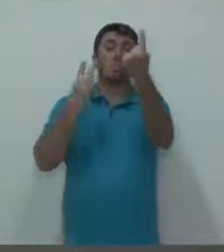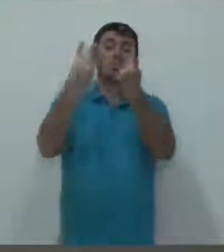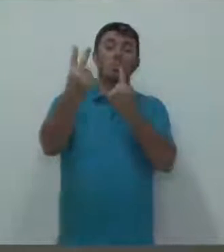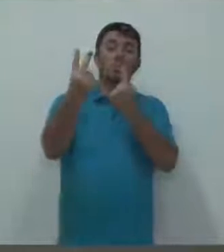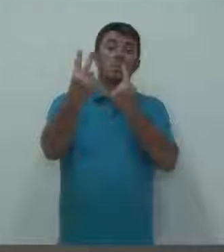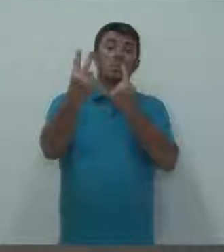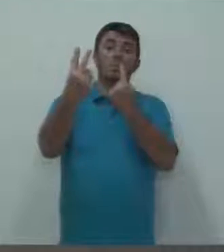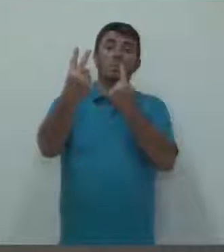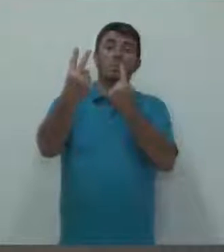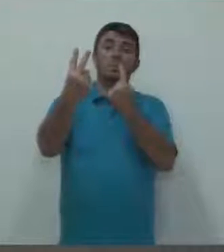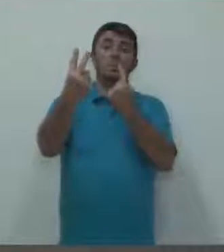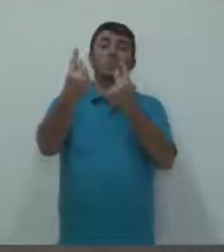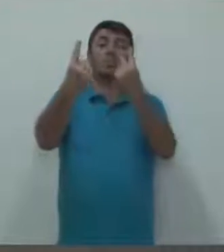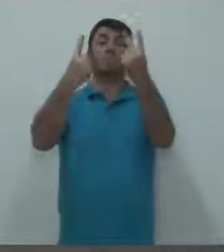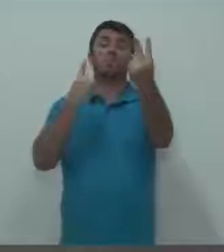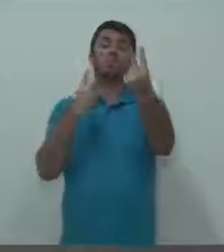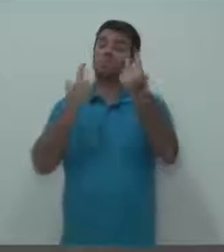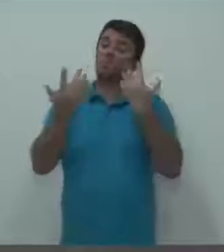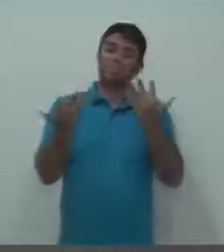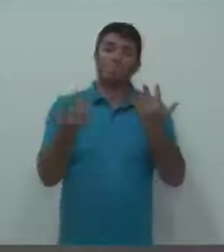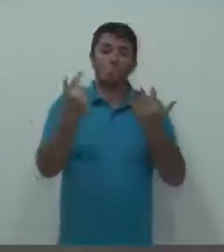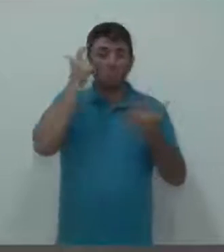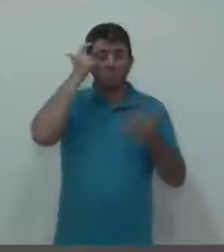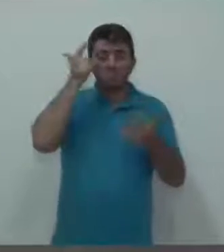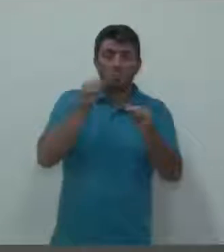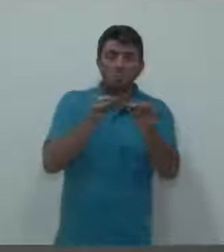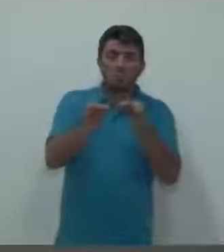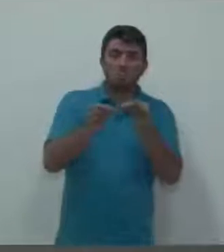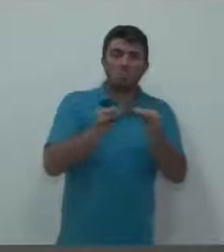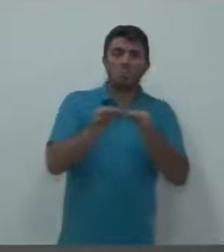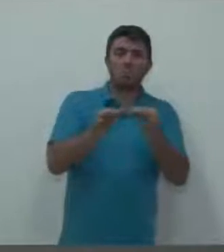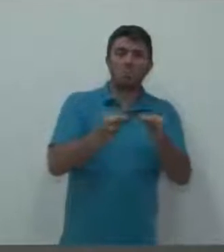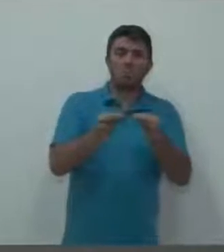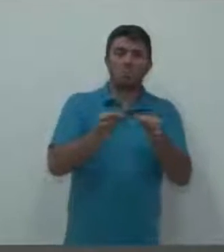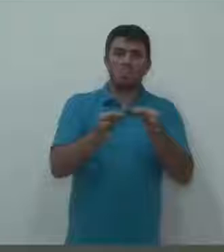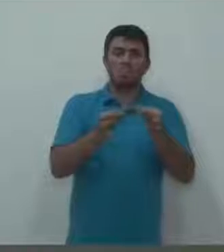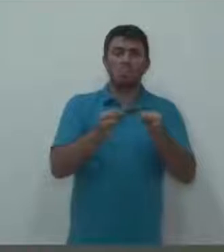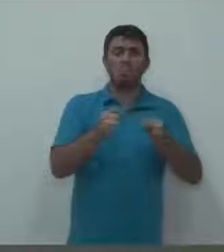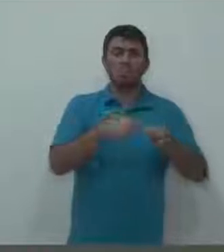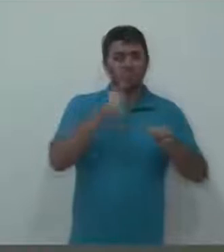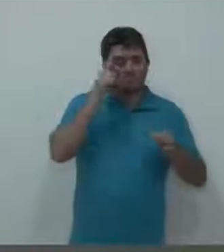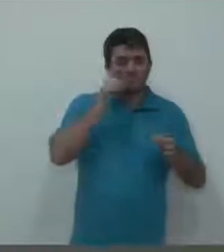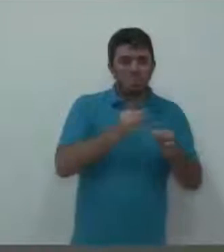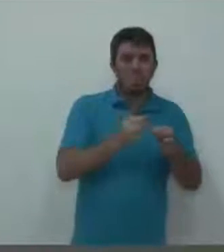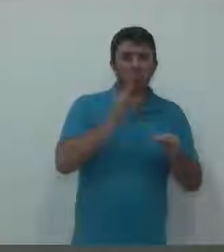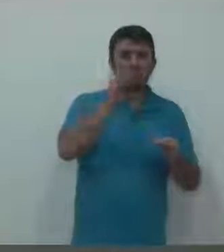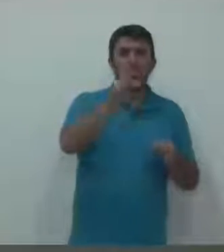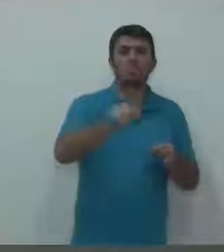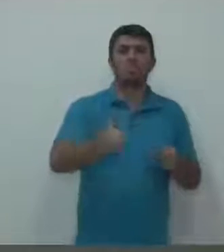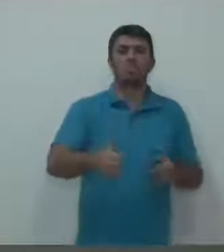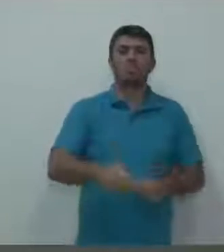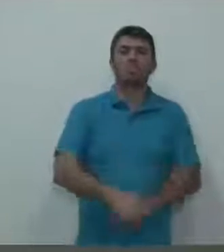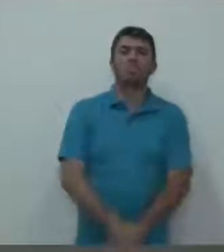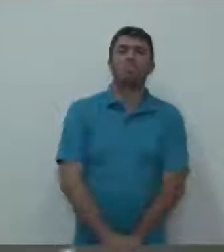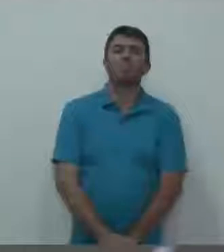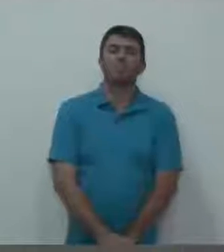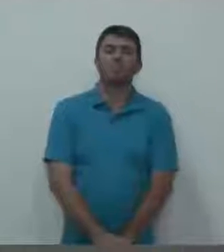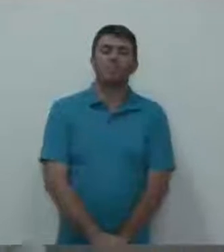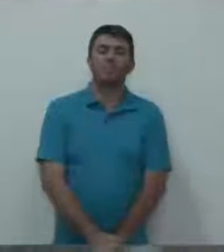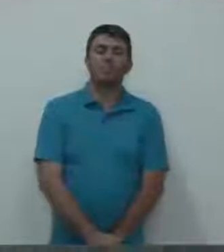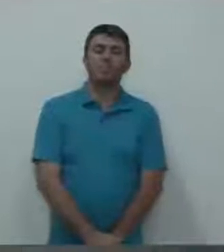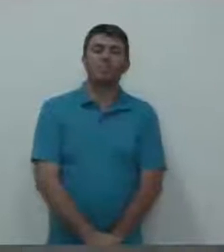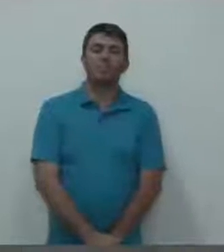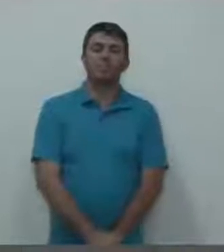via, é essa a possibilidade, diante do que já tem hoje. Não é? É uma ponderação que faço.